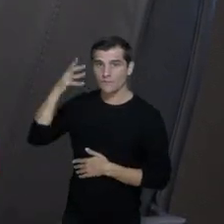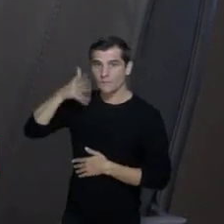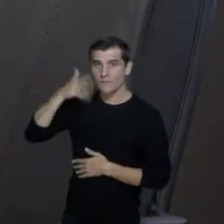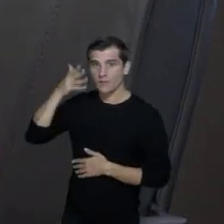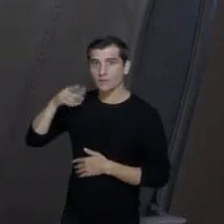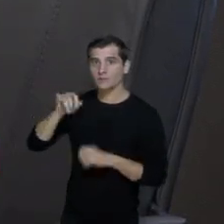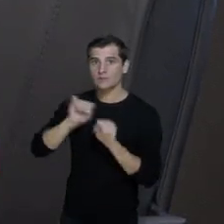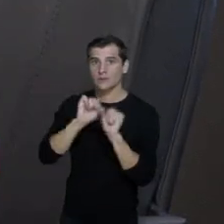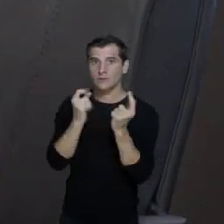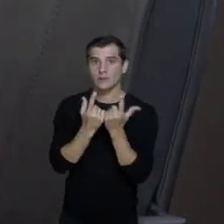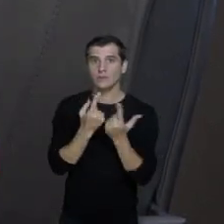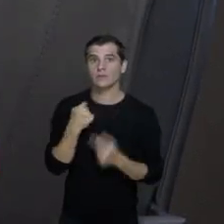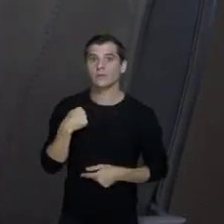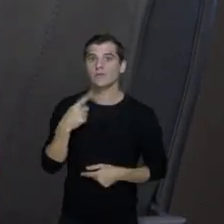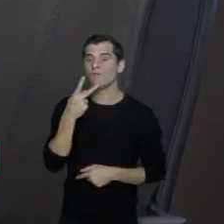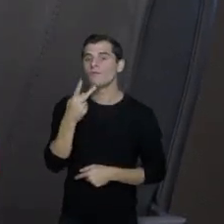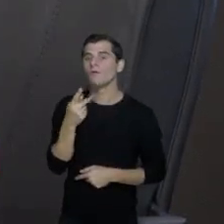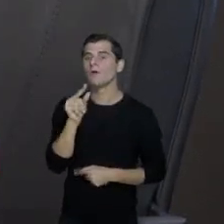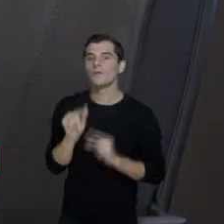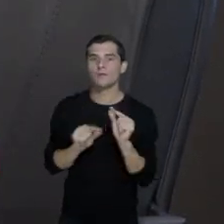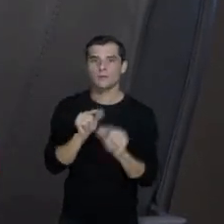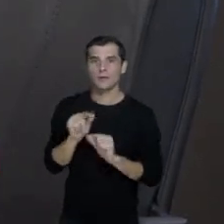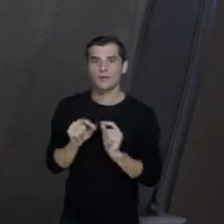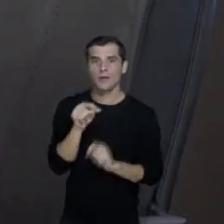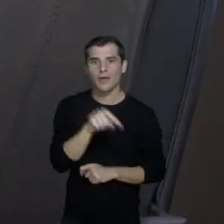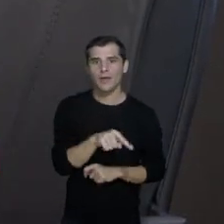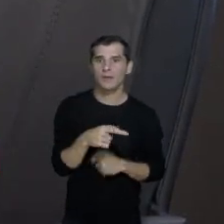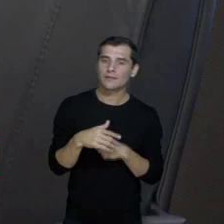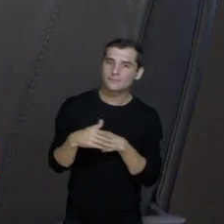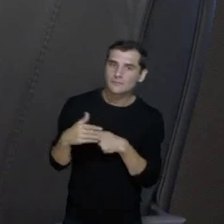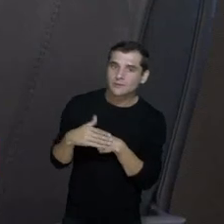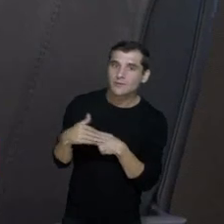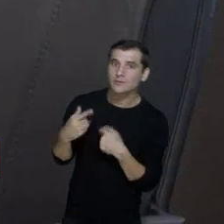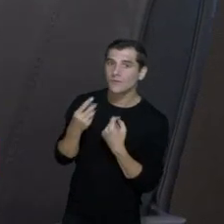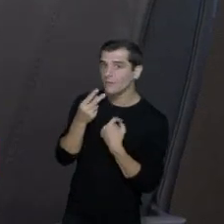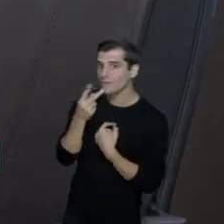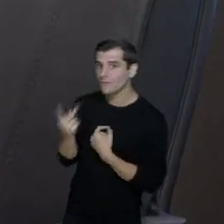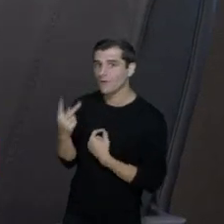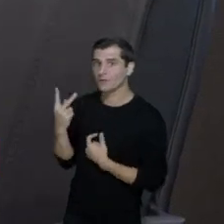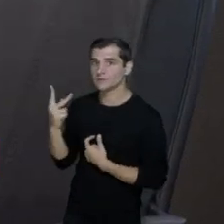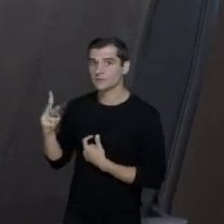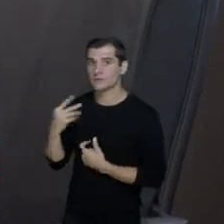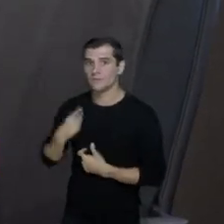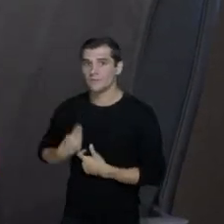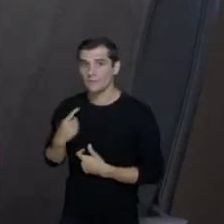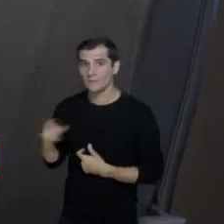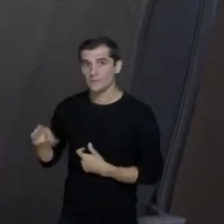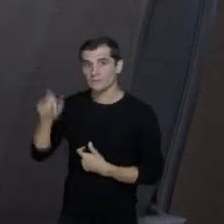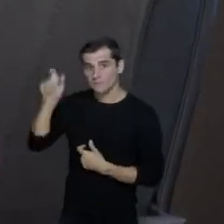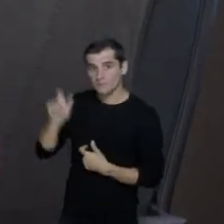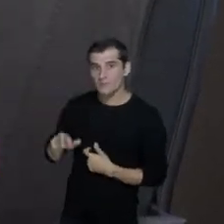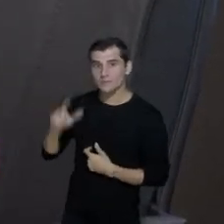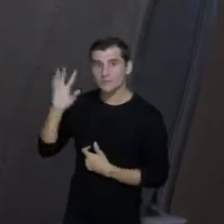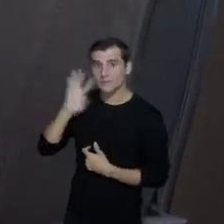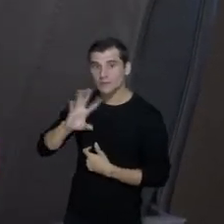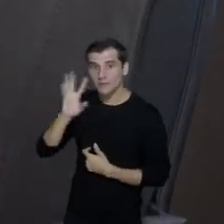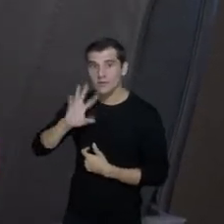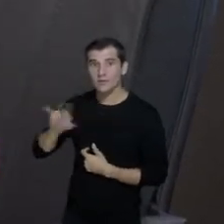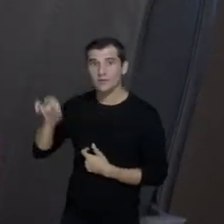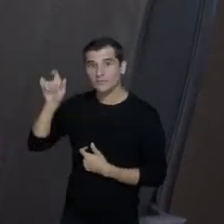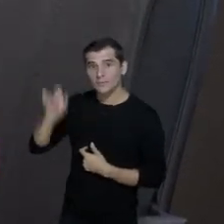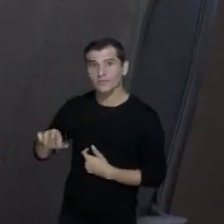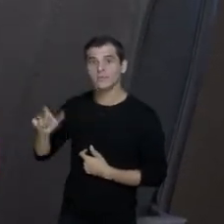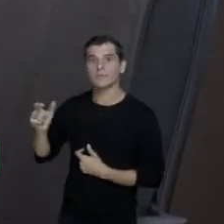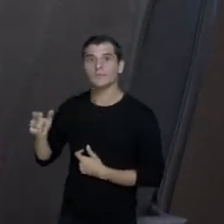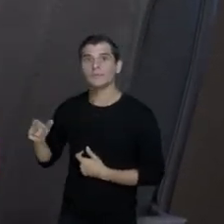lesque que que eu vou falar né e ele generosamente cara fala da tua vida tu é um cara legal T um cara bacana e eu vim tentar